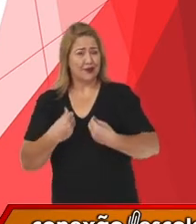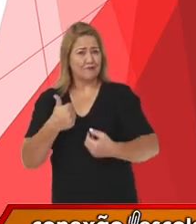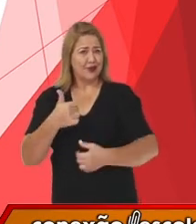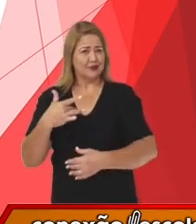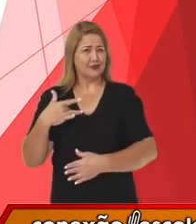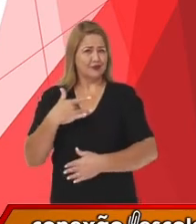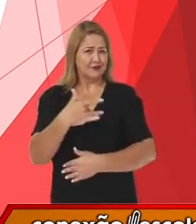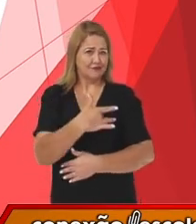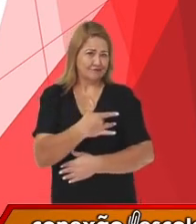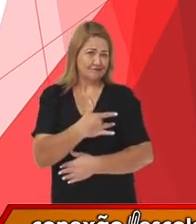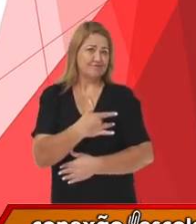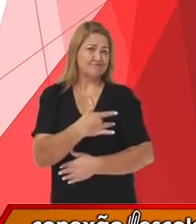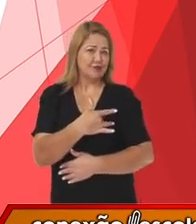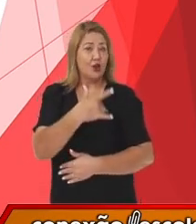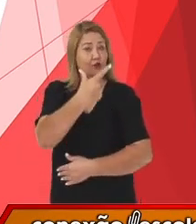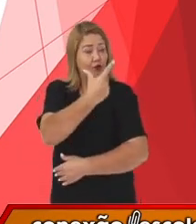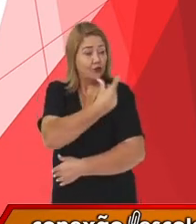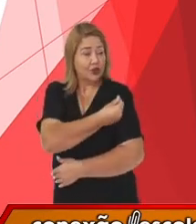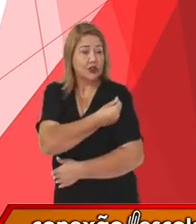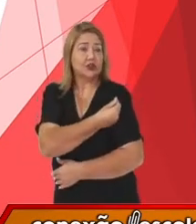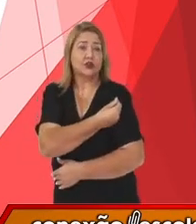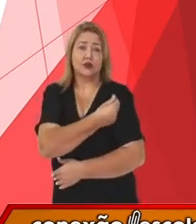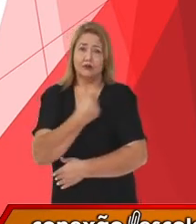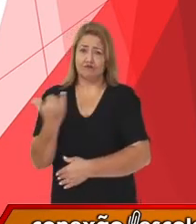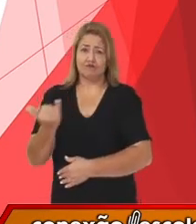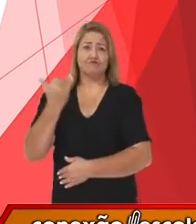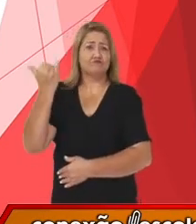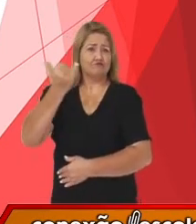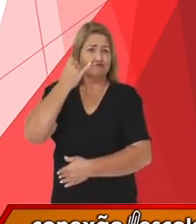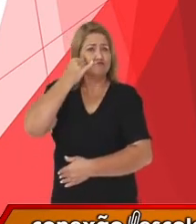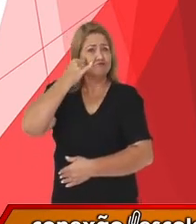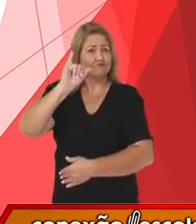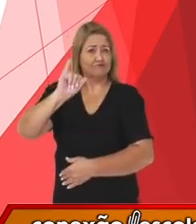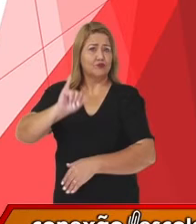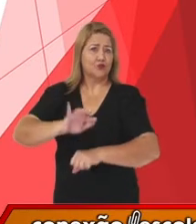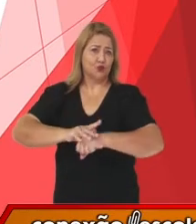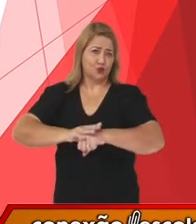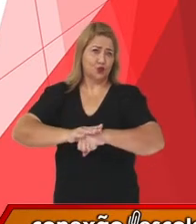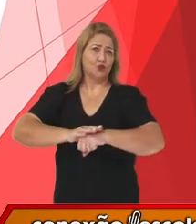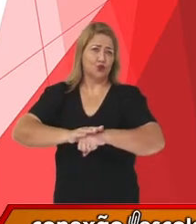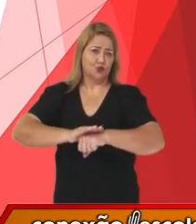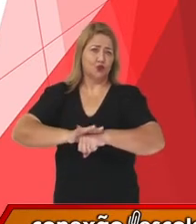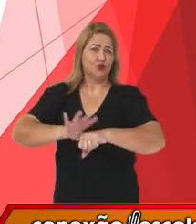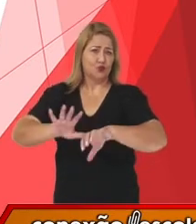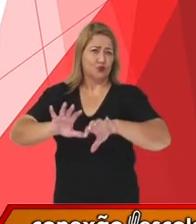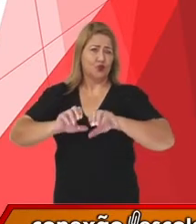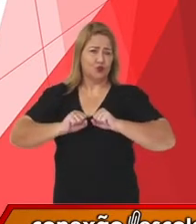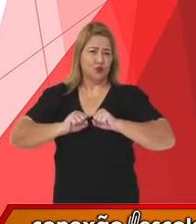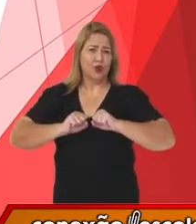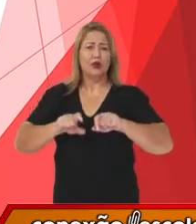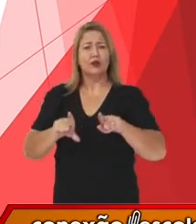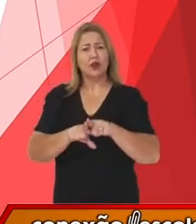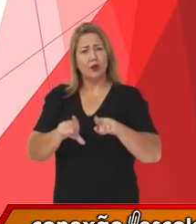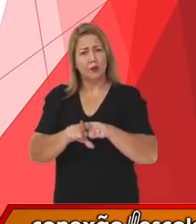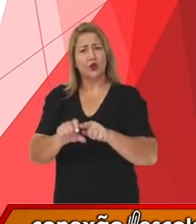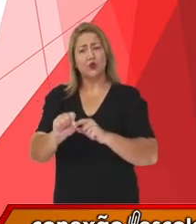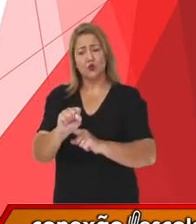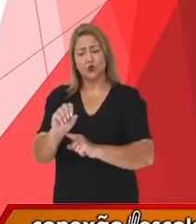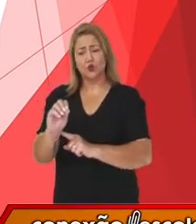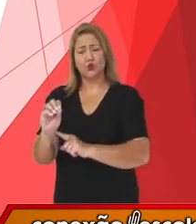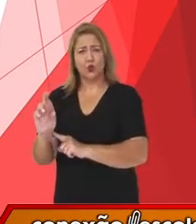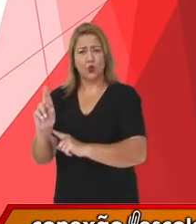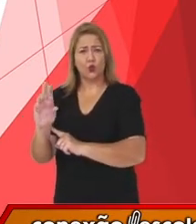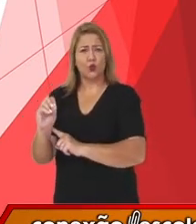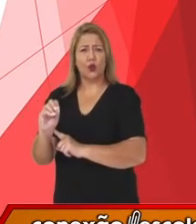A vacinação, então, é uma forma muito importante de prevenção de doenças, sendo que também os soros nos auxiliam